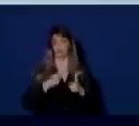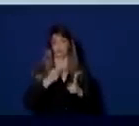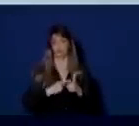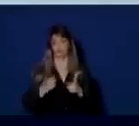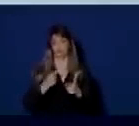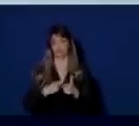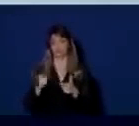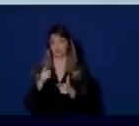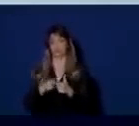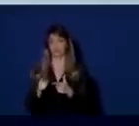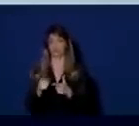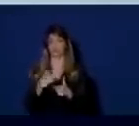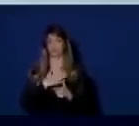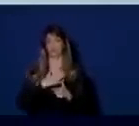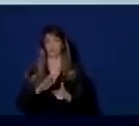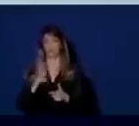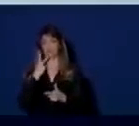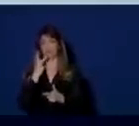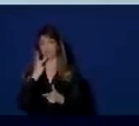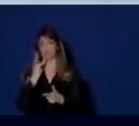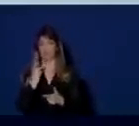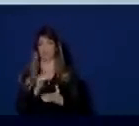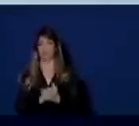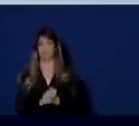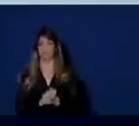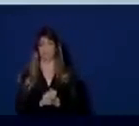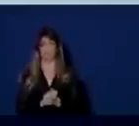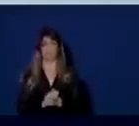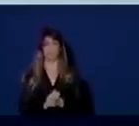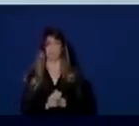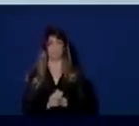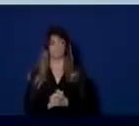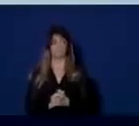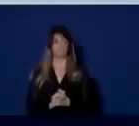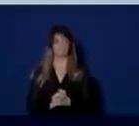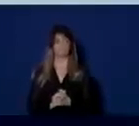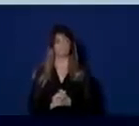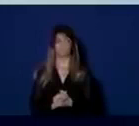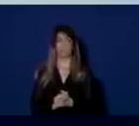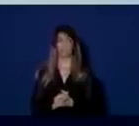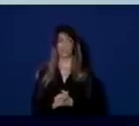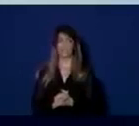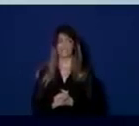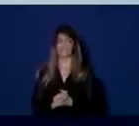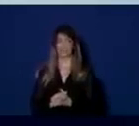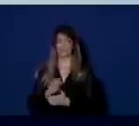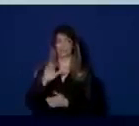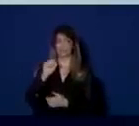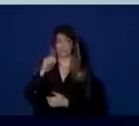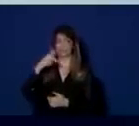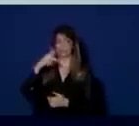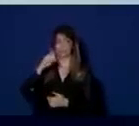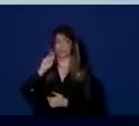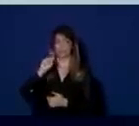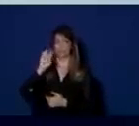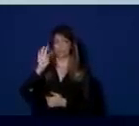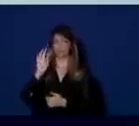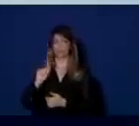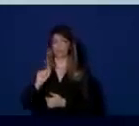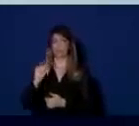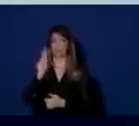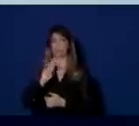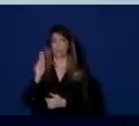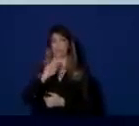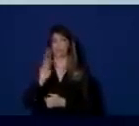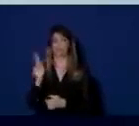de não gosto de falar apostas, né, de mercado, mas um monte de alocações ao redor do mundo usando o